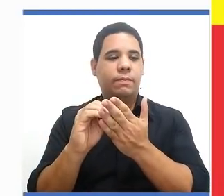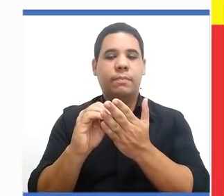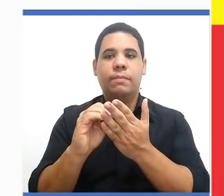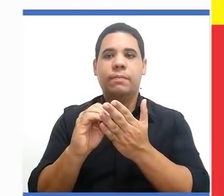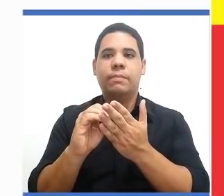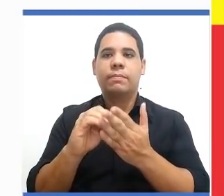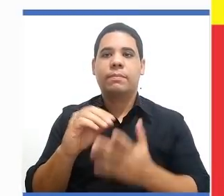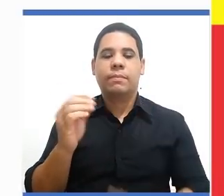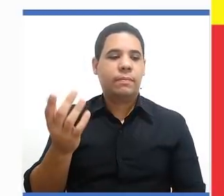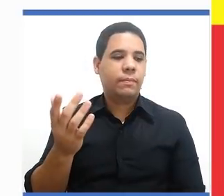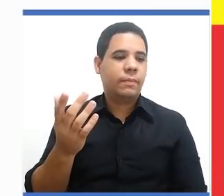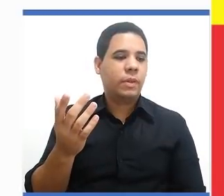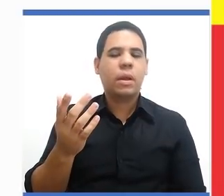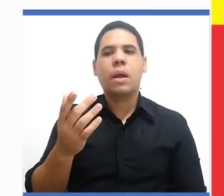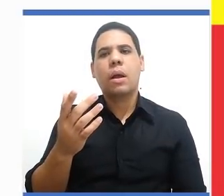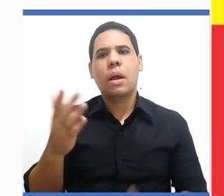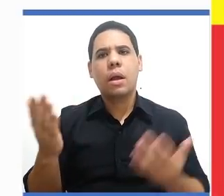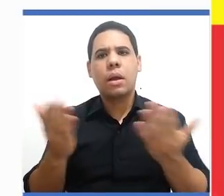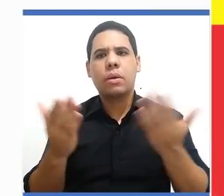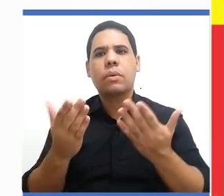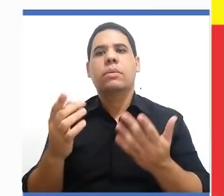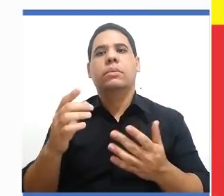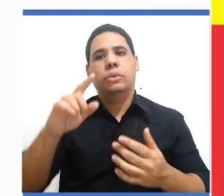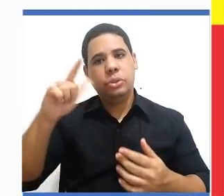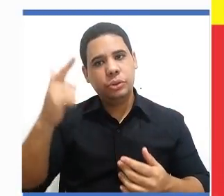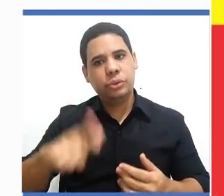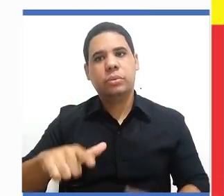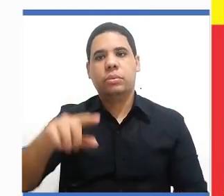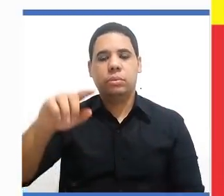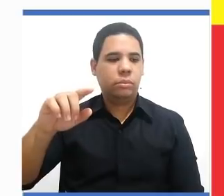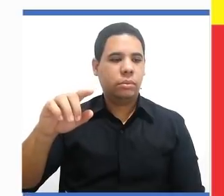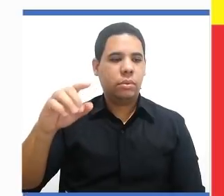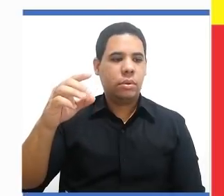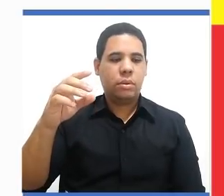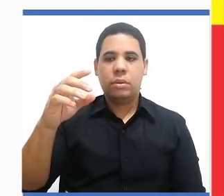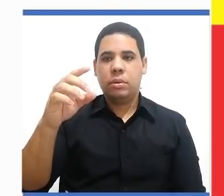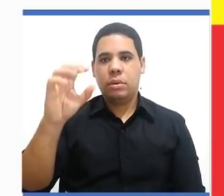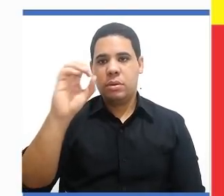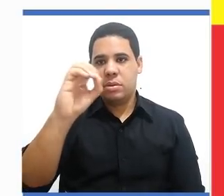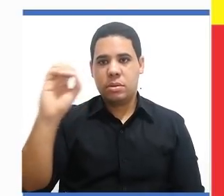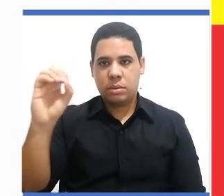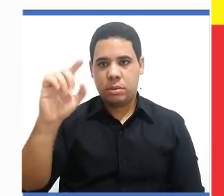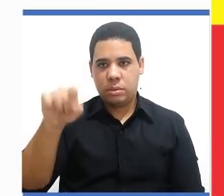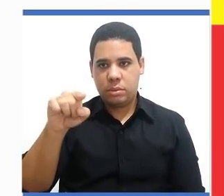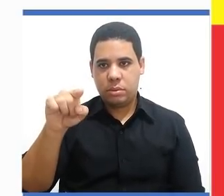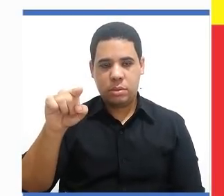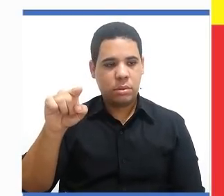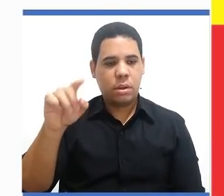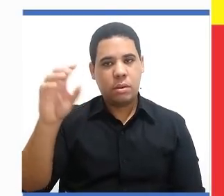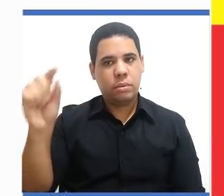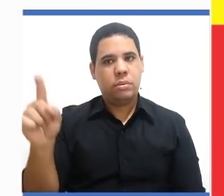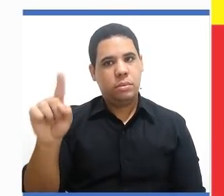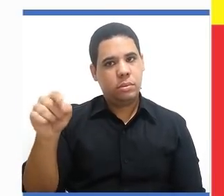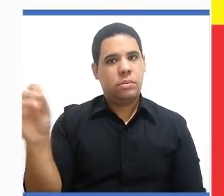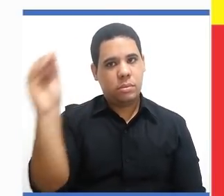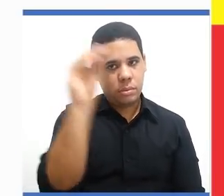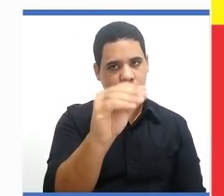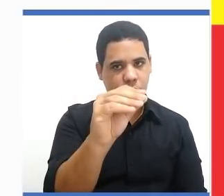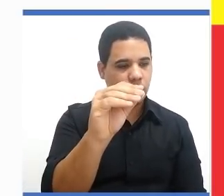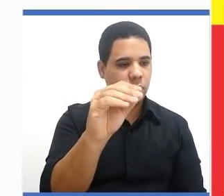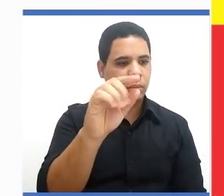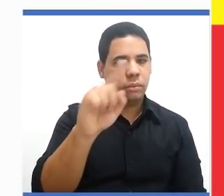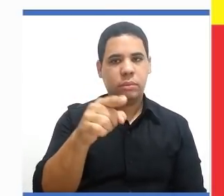preencheu. Comecei com um pulo. Aí eu vou pular de novo. Então, a vírgula sai entre o 0 para ficar entre o 3 e o 0.